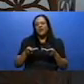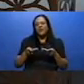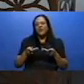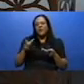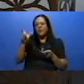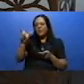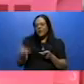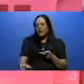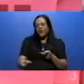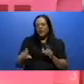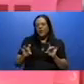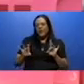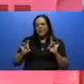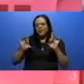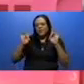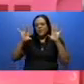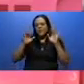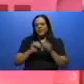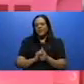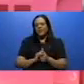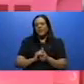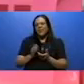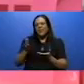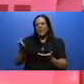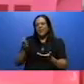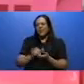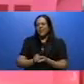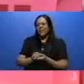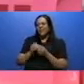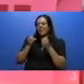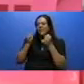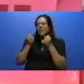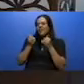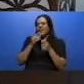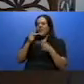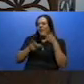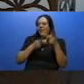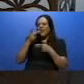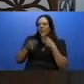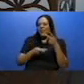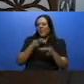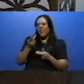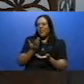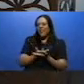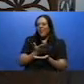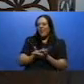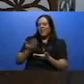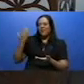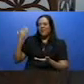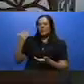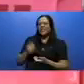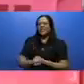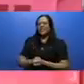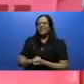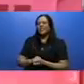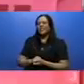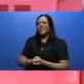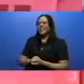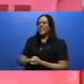aqui para dar um depoimento da nossa aula passada. Vamos chamar ele comigo? Ah? Dudu, você tá aí?